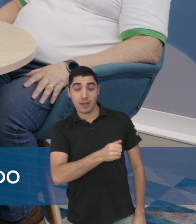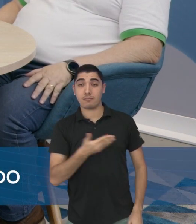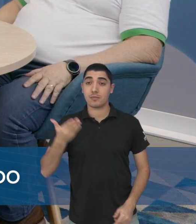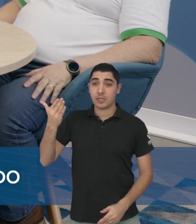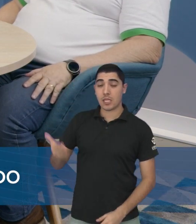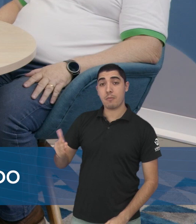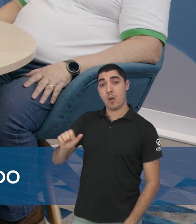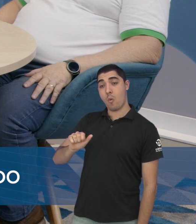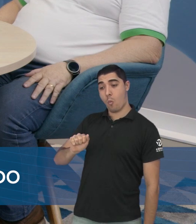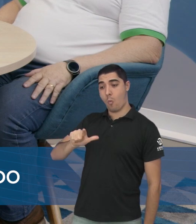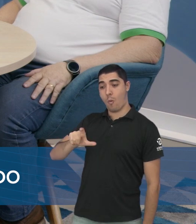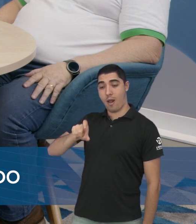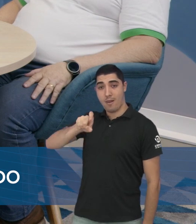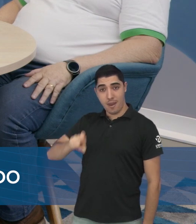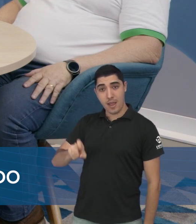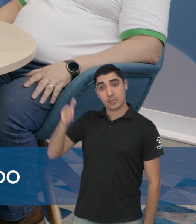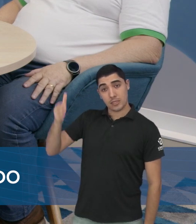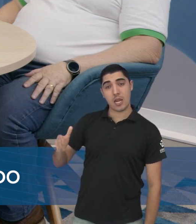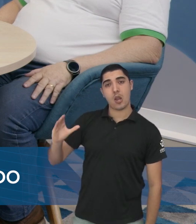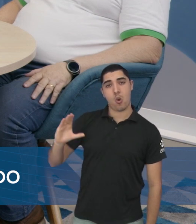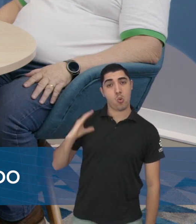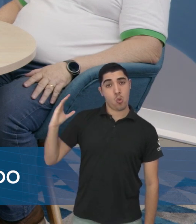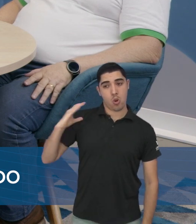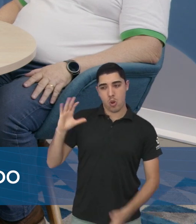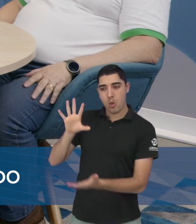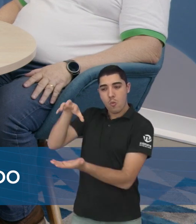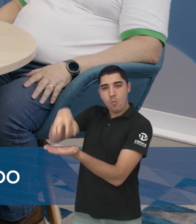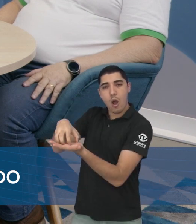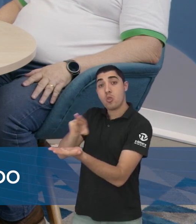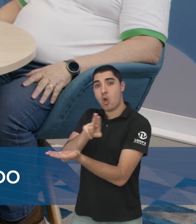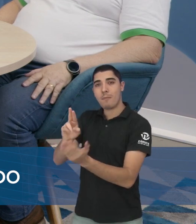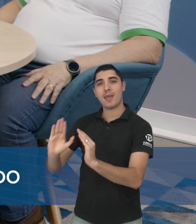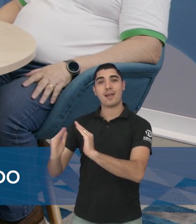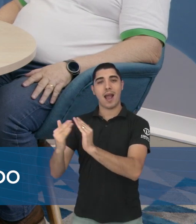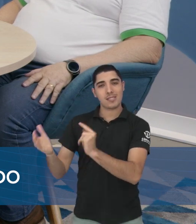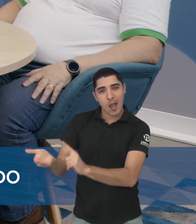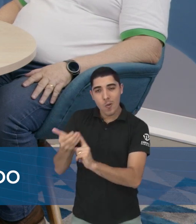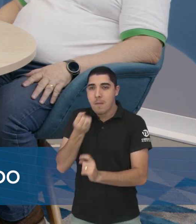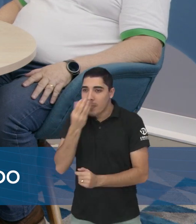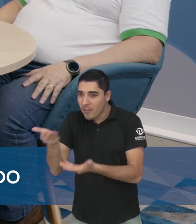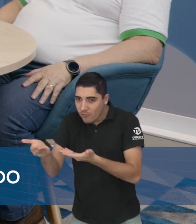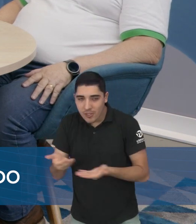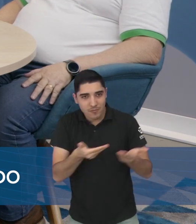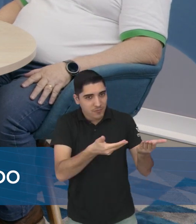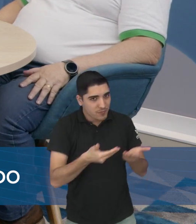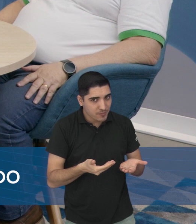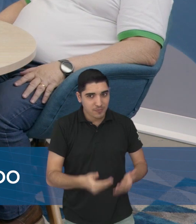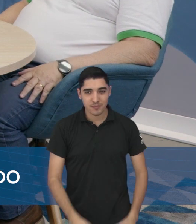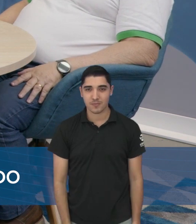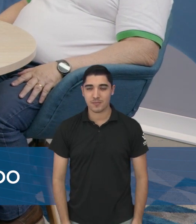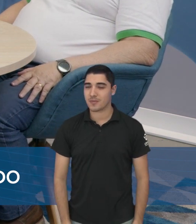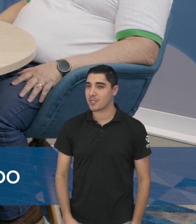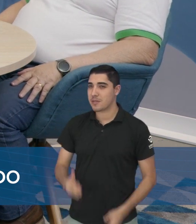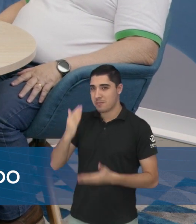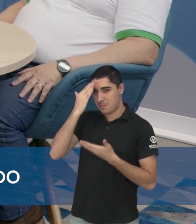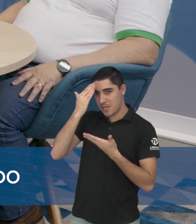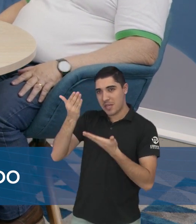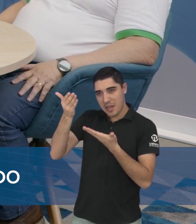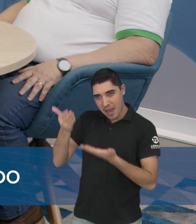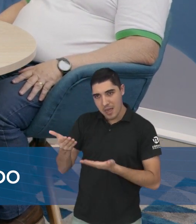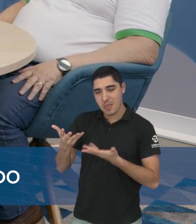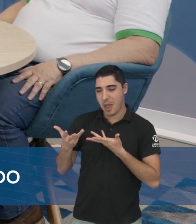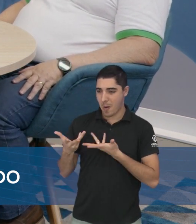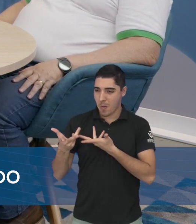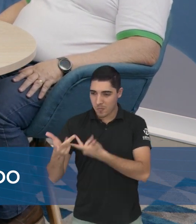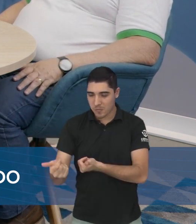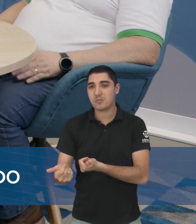coordenador institucional da Associação Nossa Casa de Acolhida, Alex Prado. Sejam muito bem-vindos. Obrigado,